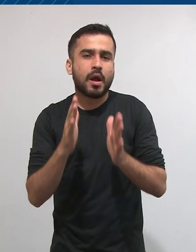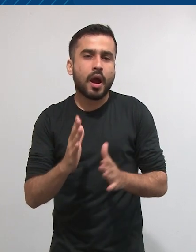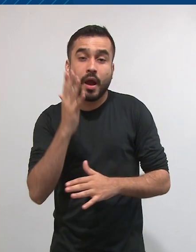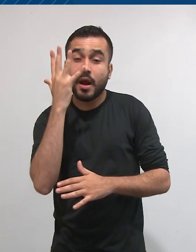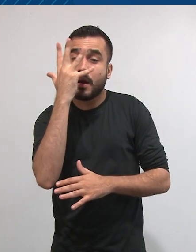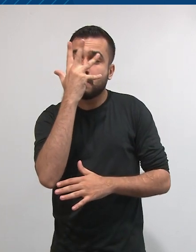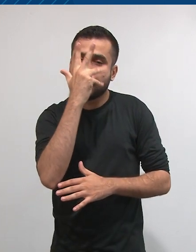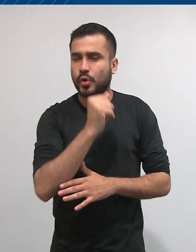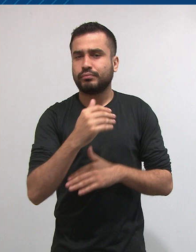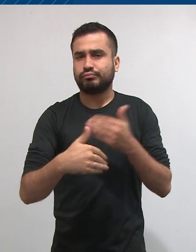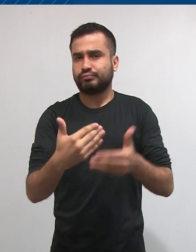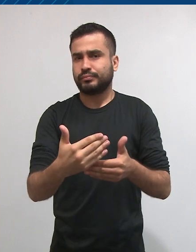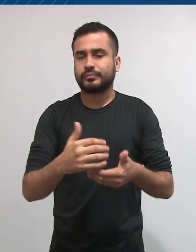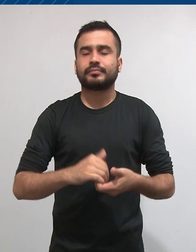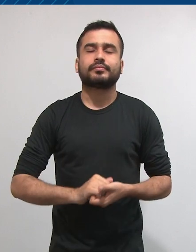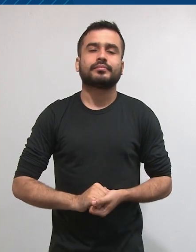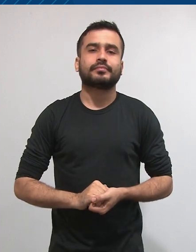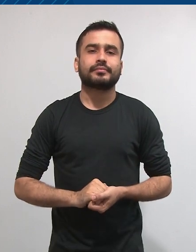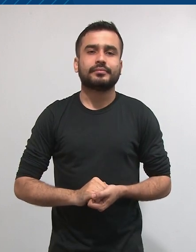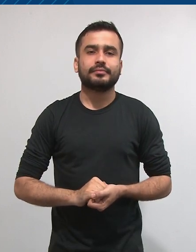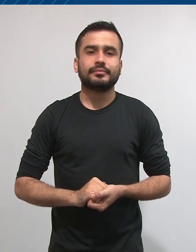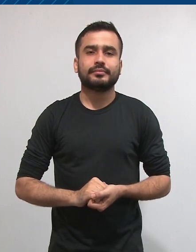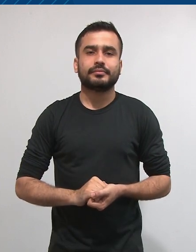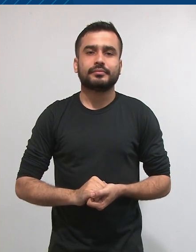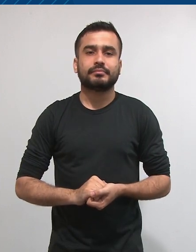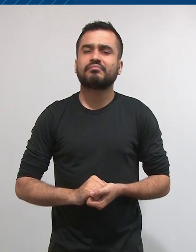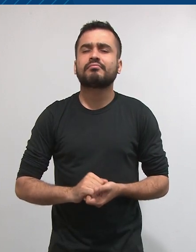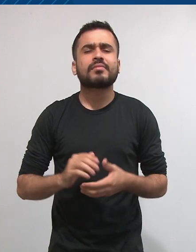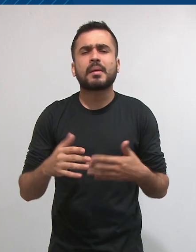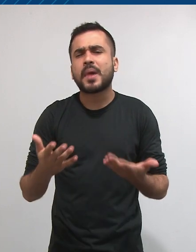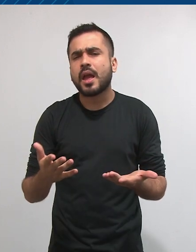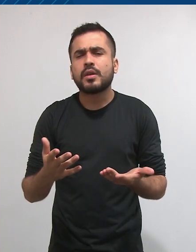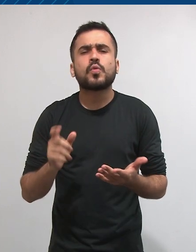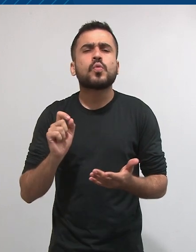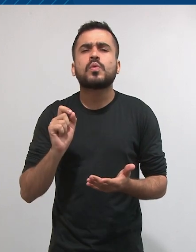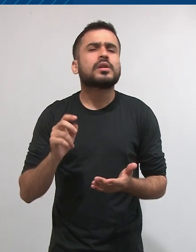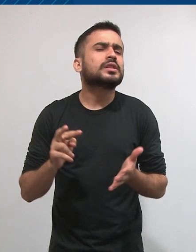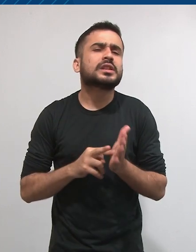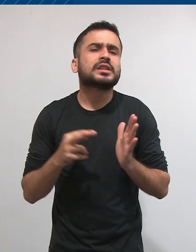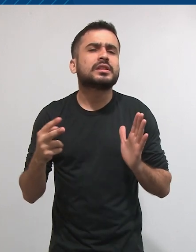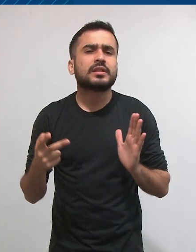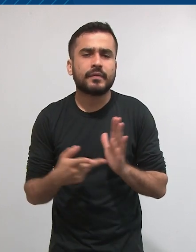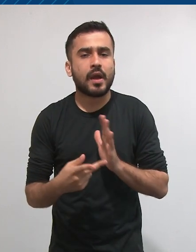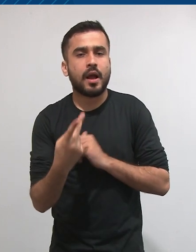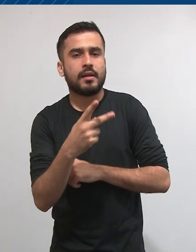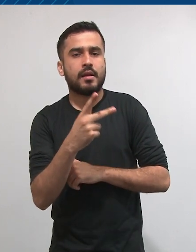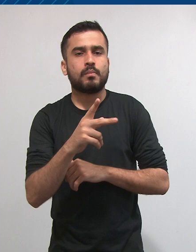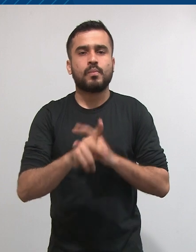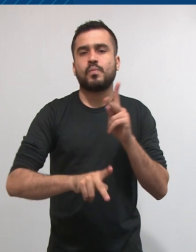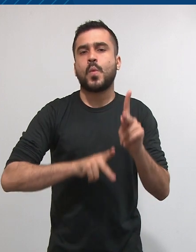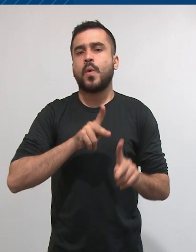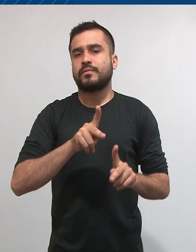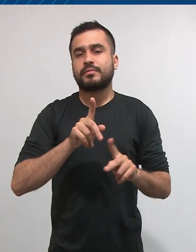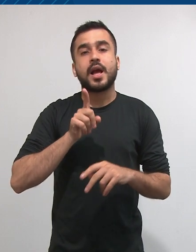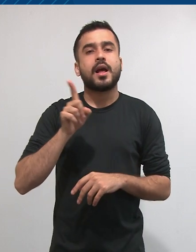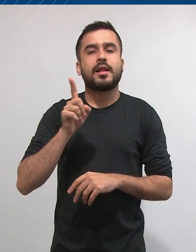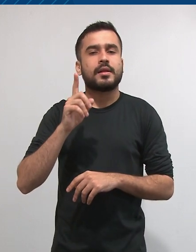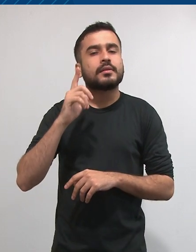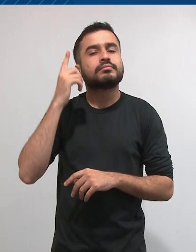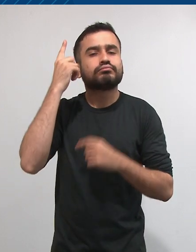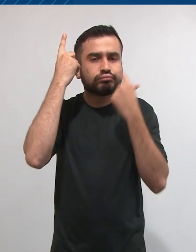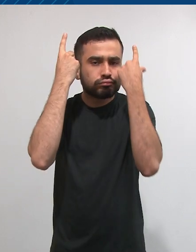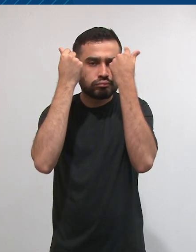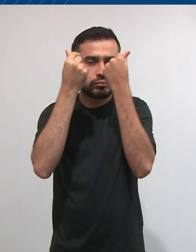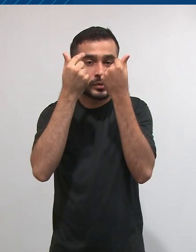estética, belo, enfim. Escuta isso aí, parente. O que significava isso para os gregos, que nesse caso aí, como a